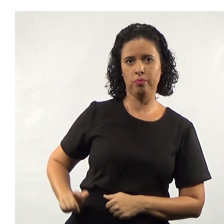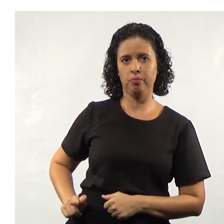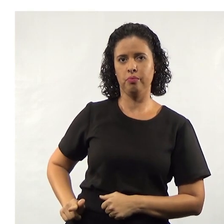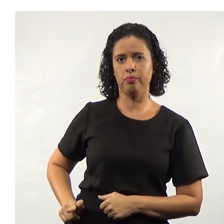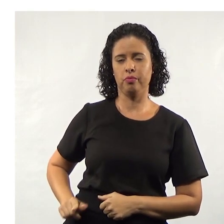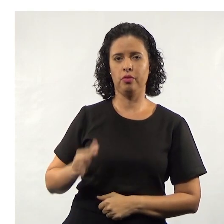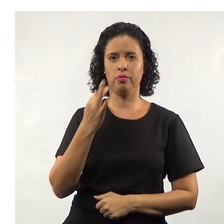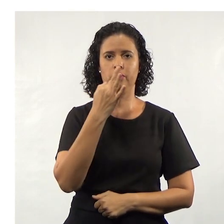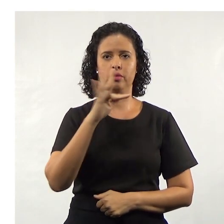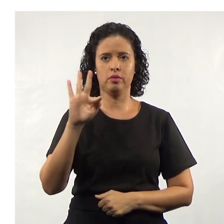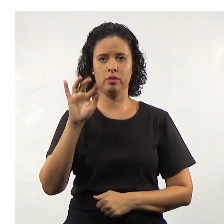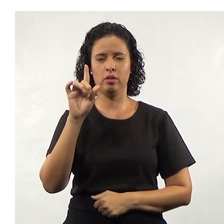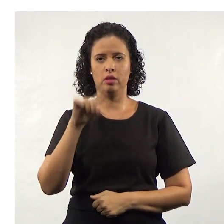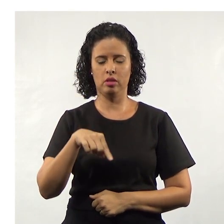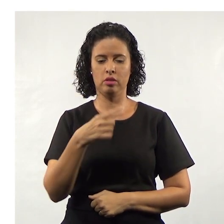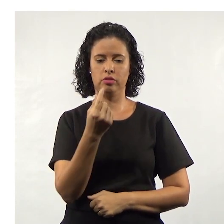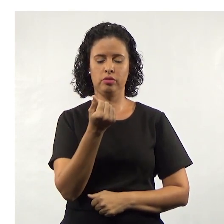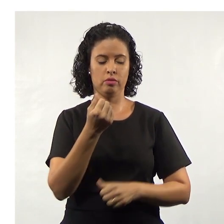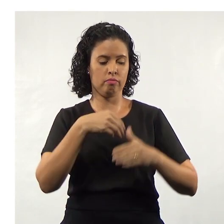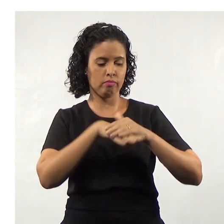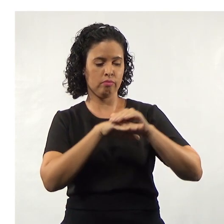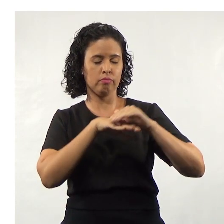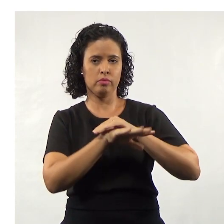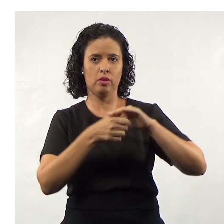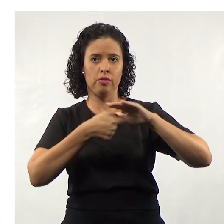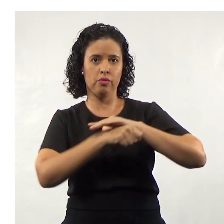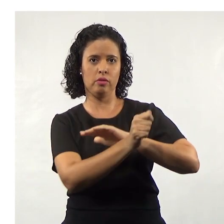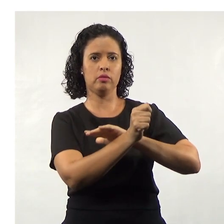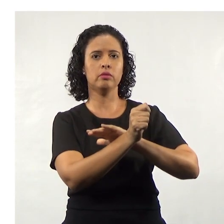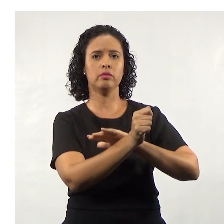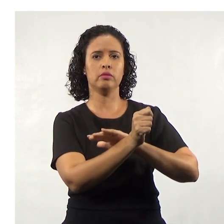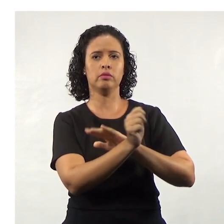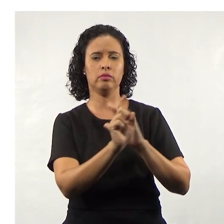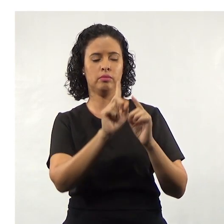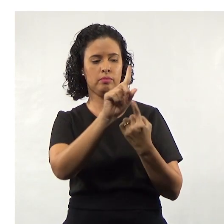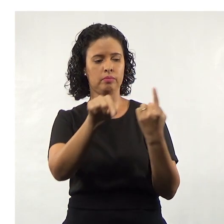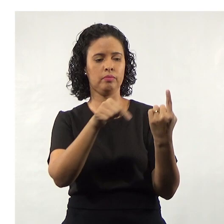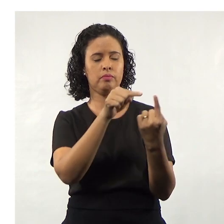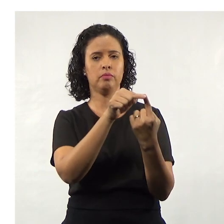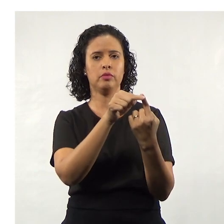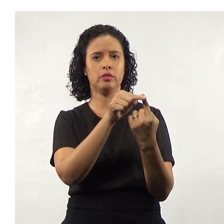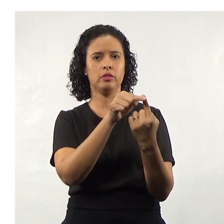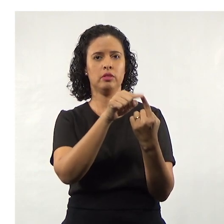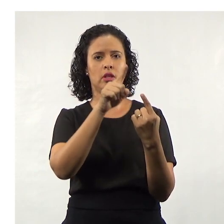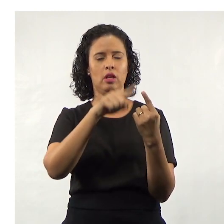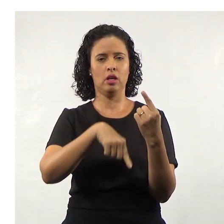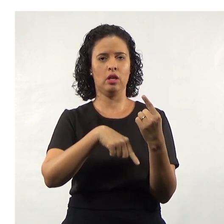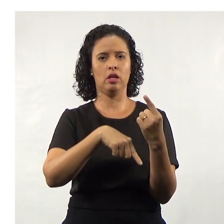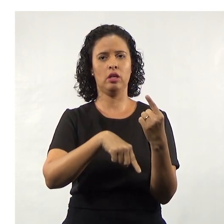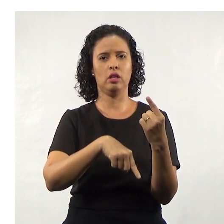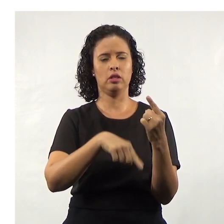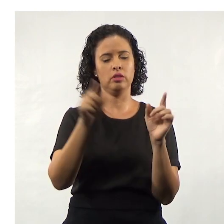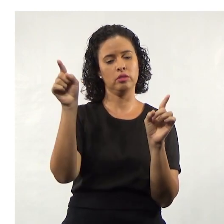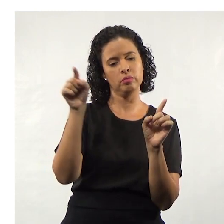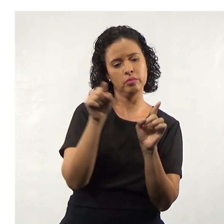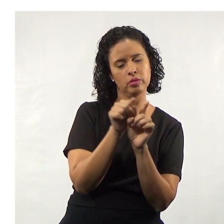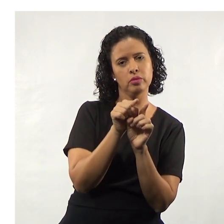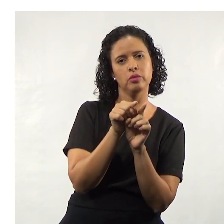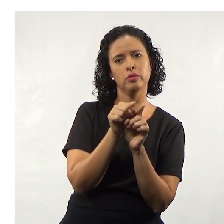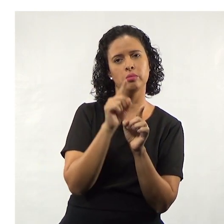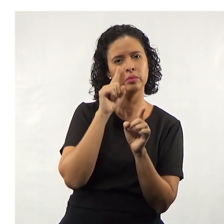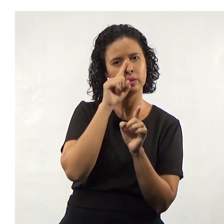federal, ó, um fundo de garantia para investimentos, com a finalidade de reduzir o risco de